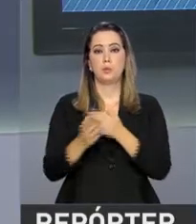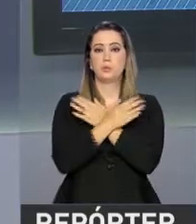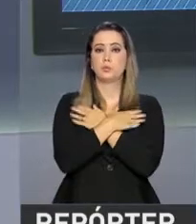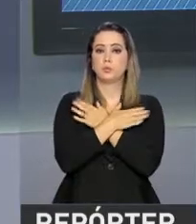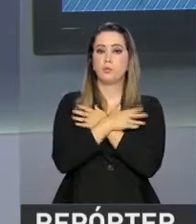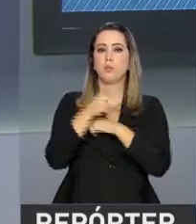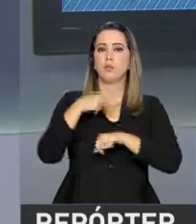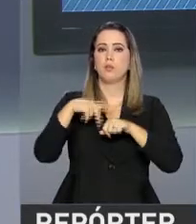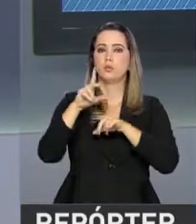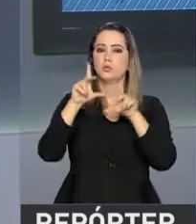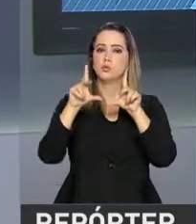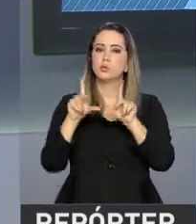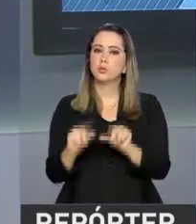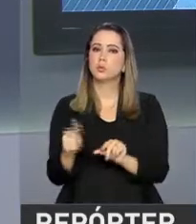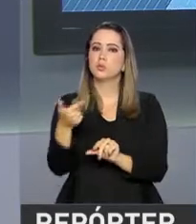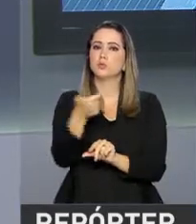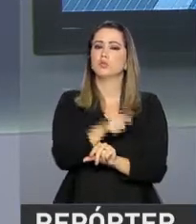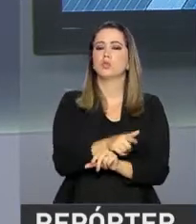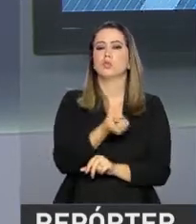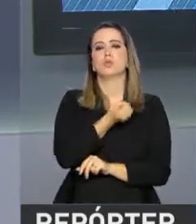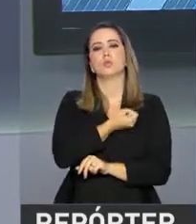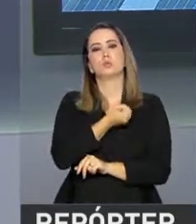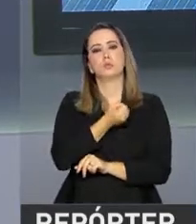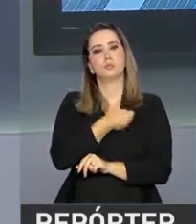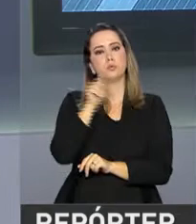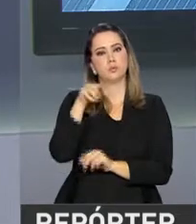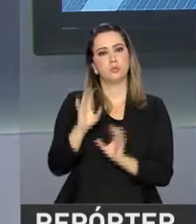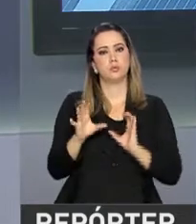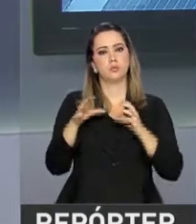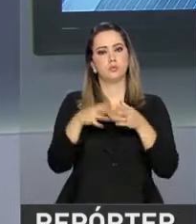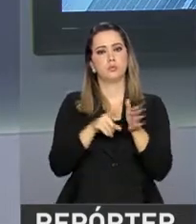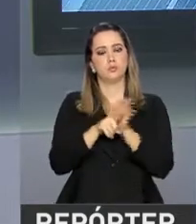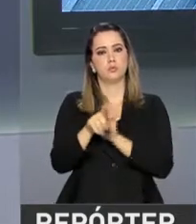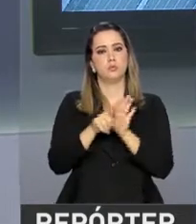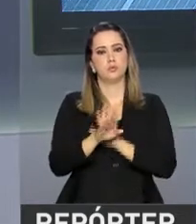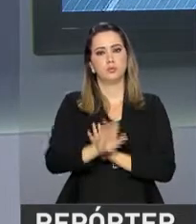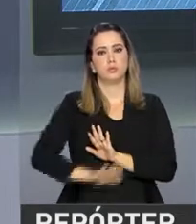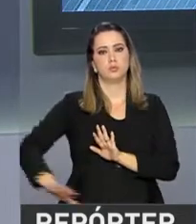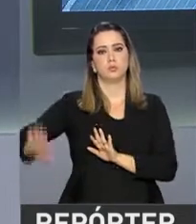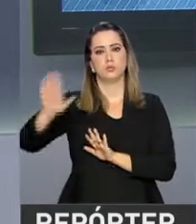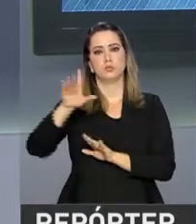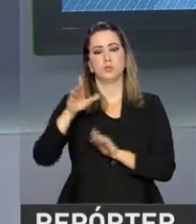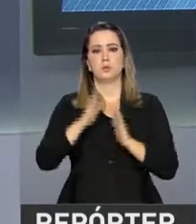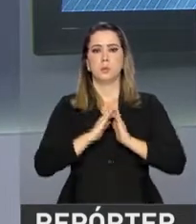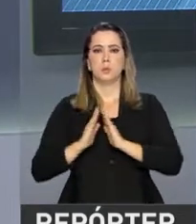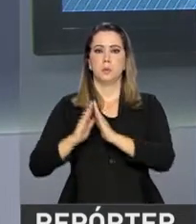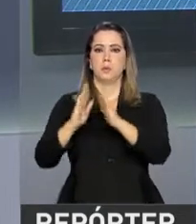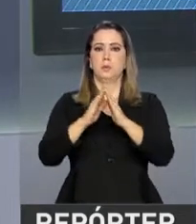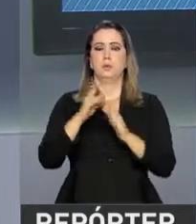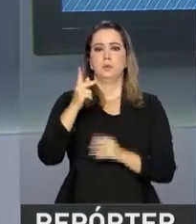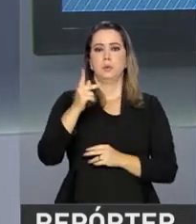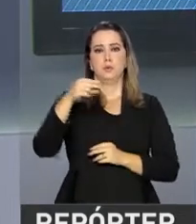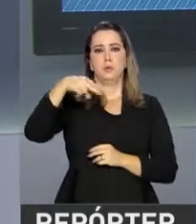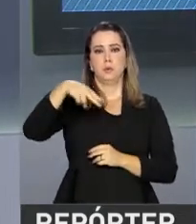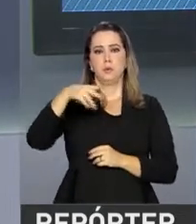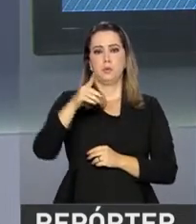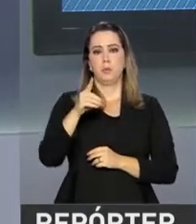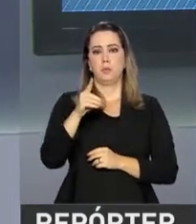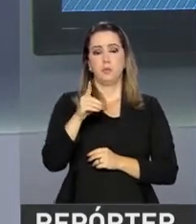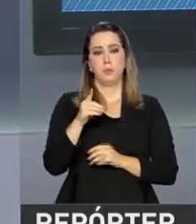no país caiu mais uma vez os dados fazem parte da pesquisa nacional por amostra de domicílios a pnad